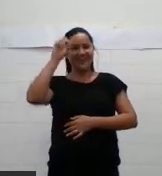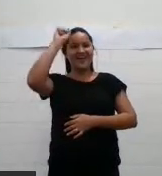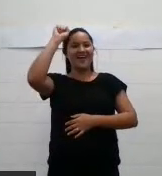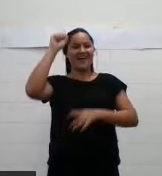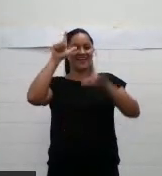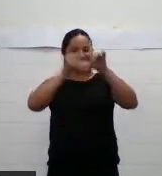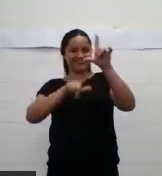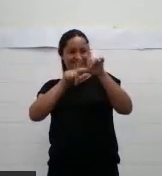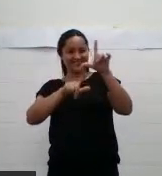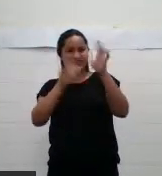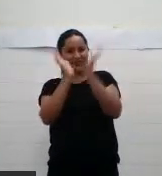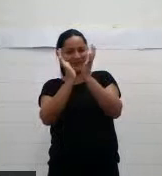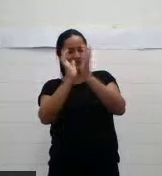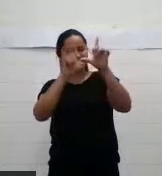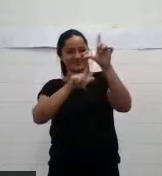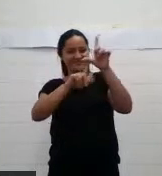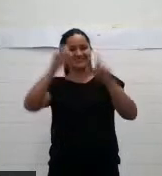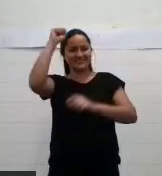Letras.